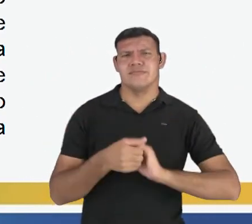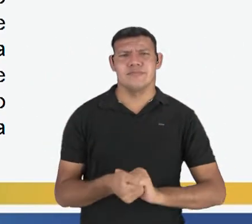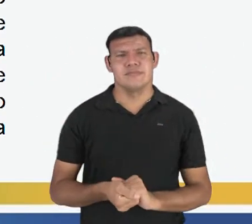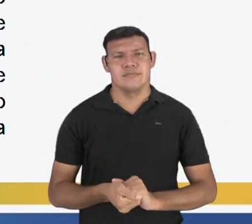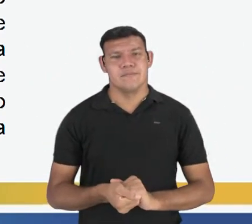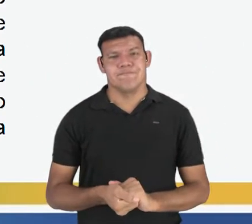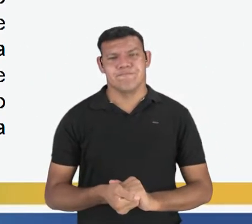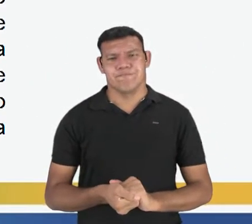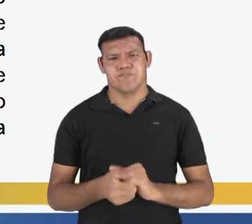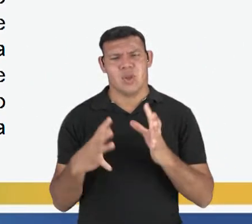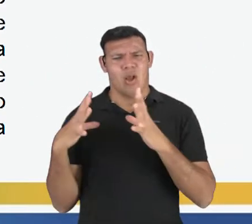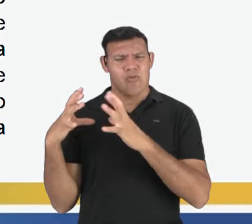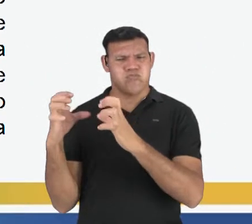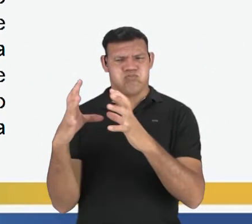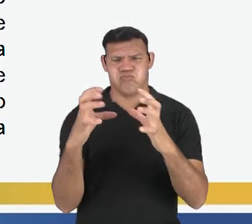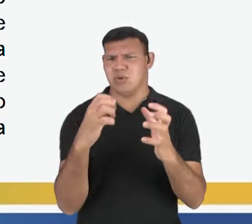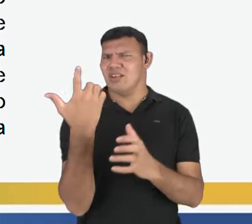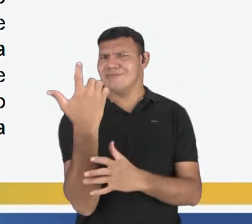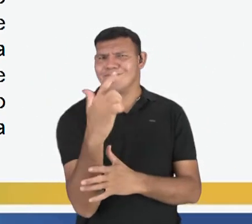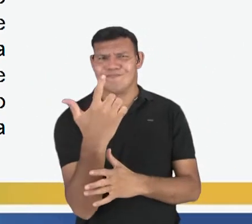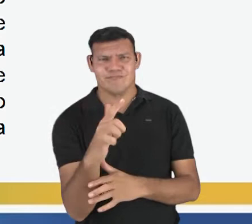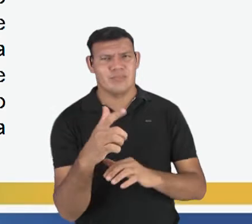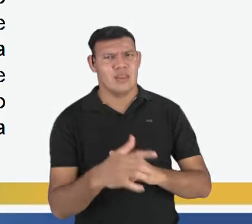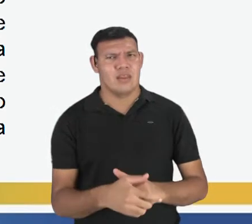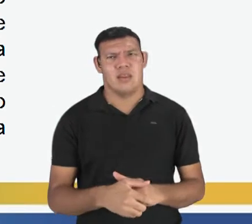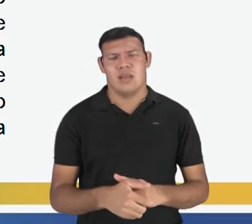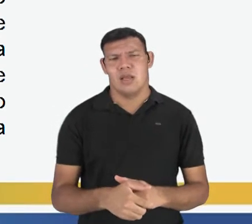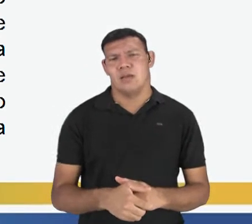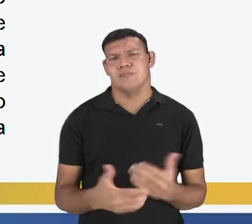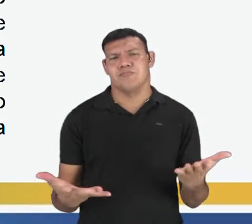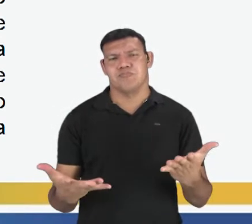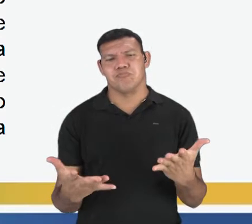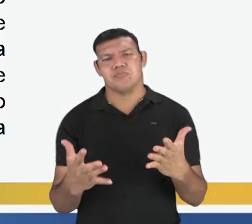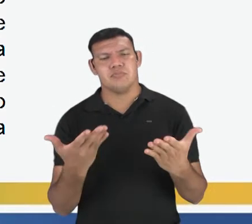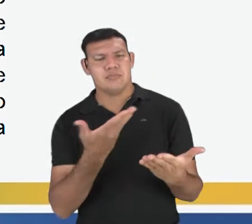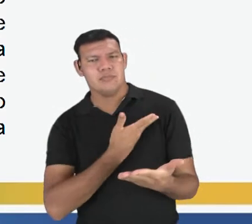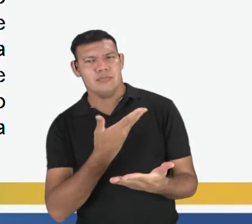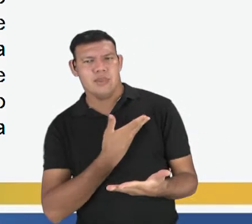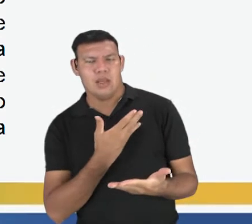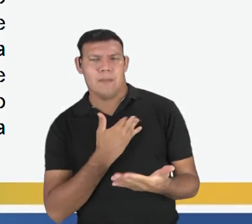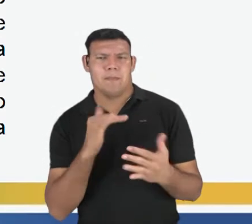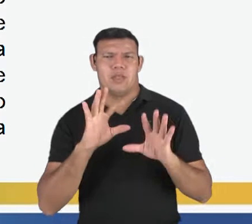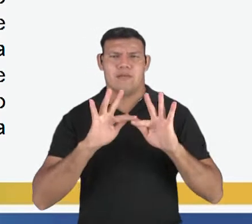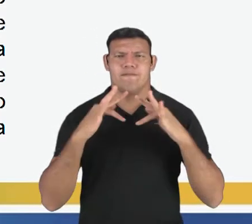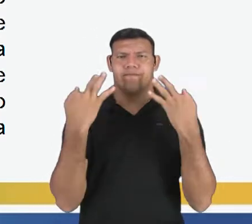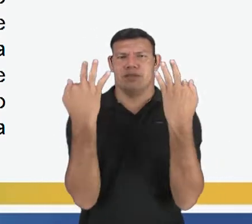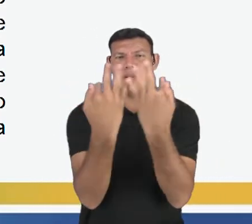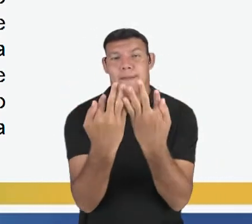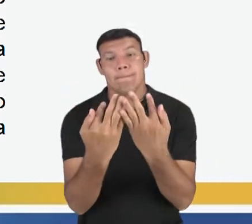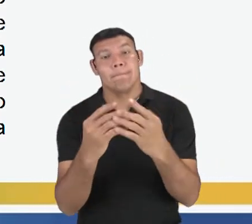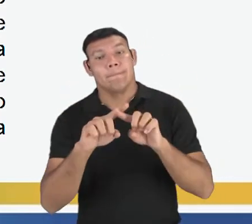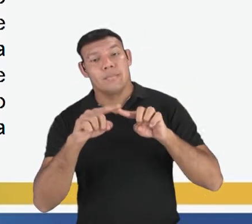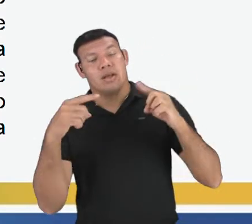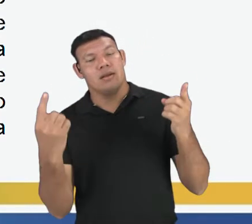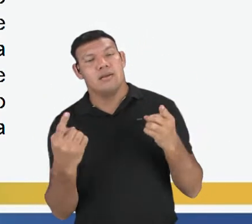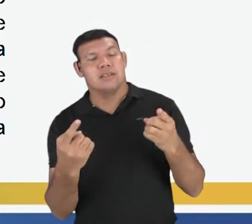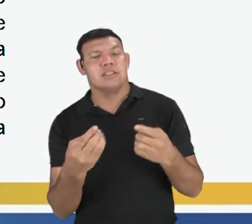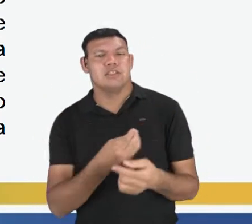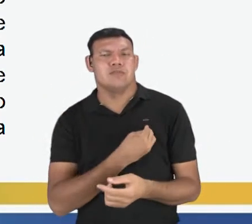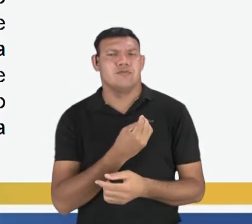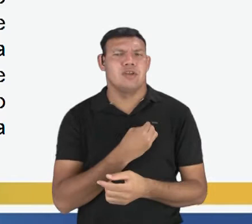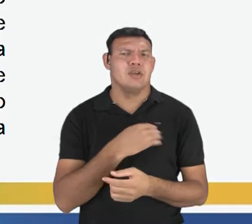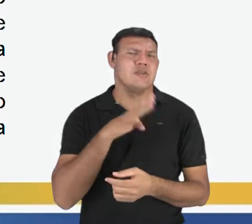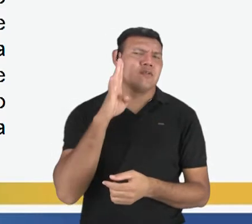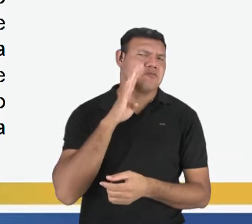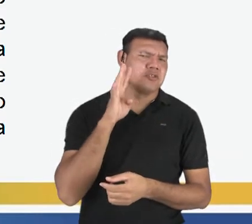entre, né, em conflito com ninguém, nem com o teu semelhante, nem com o teu parente, mas tu vive lá legal, não